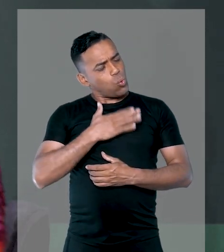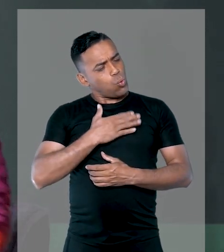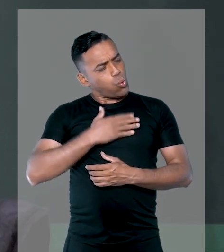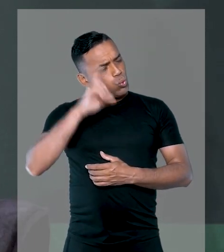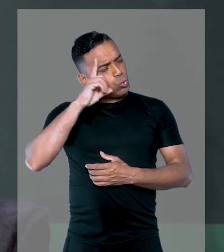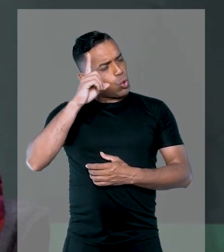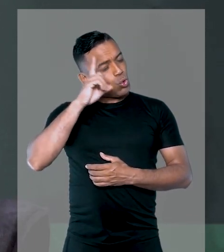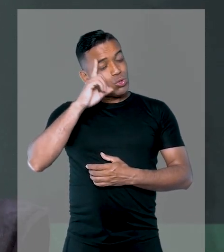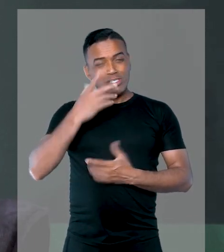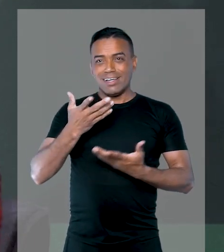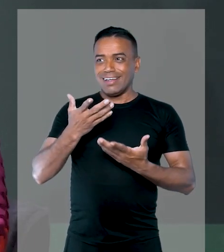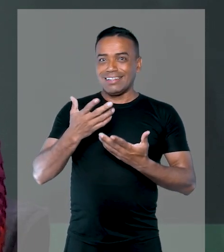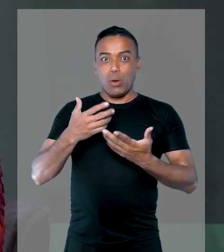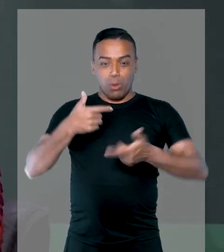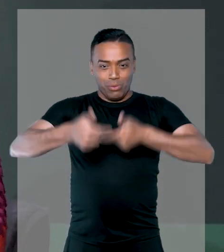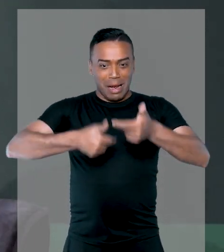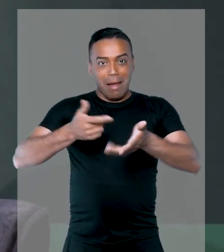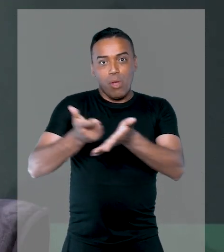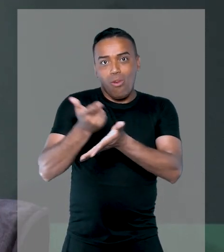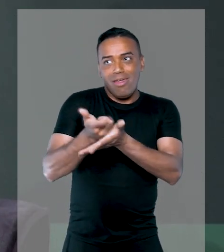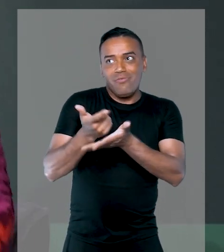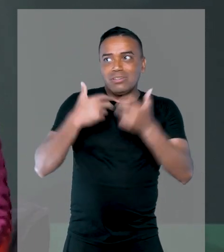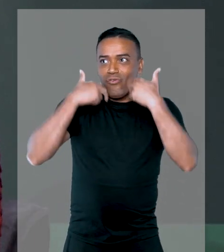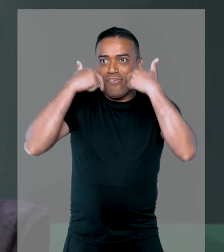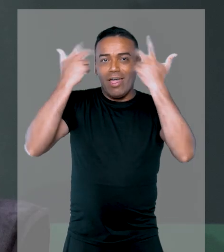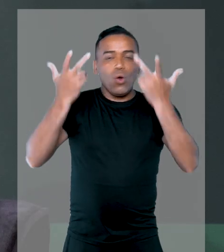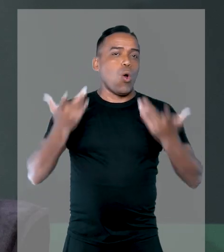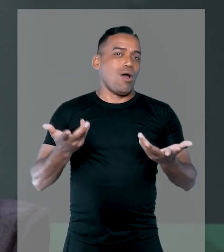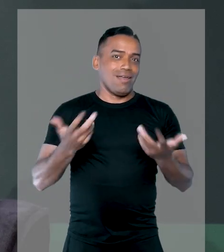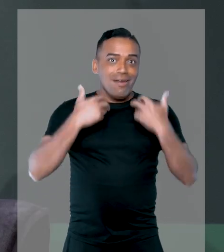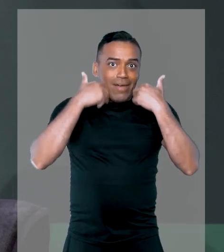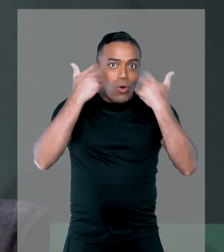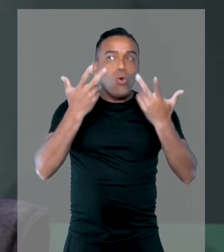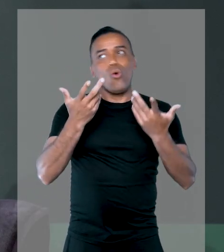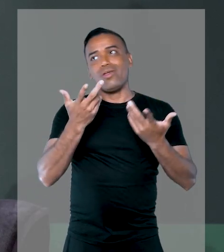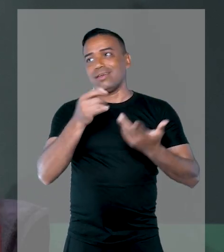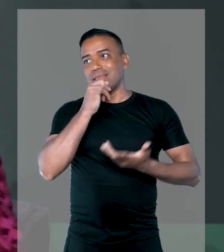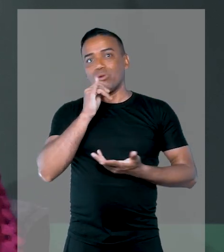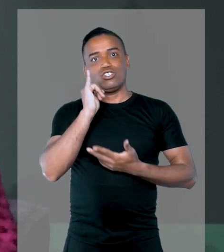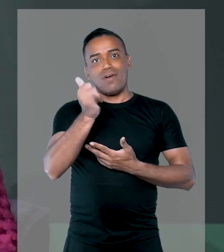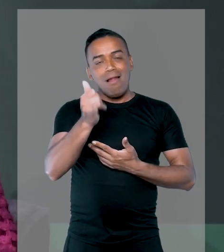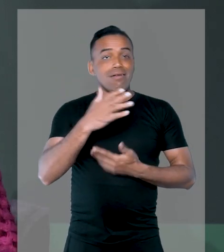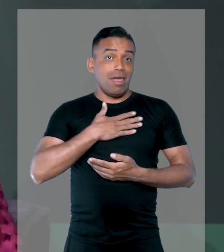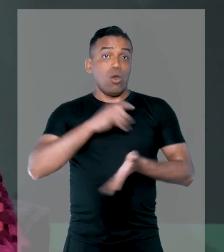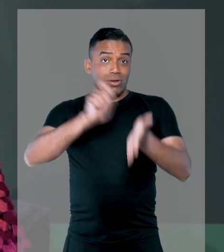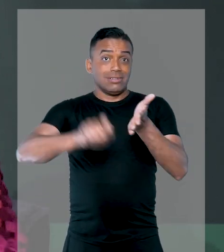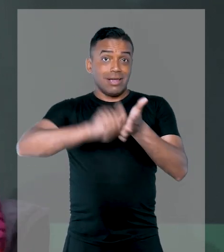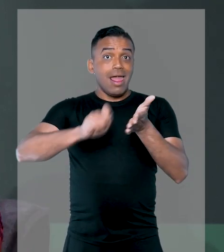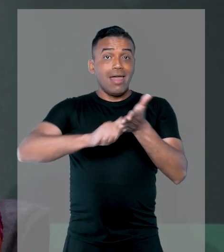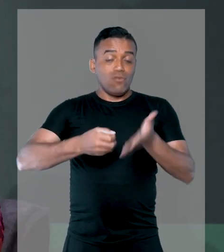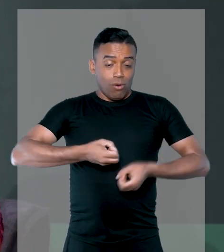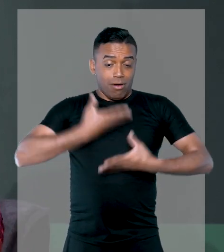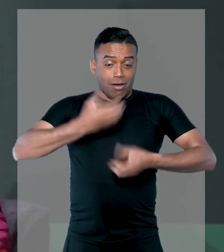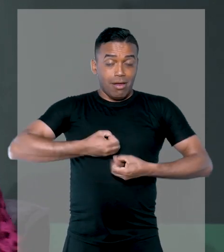do meu trabalho e eu fico com vergonha. Mas às vezes eu tenho um pouco de vergonha de dizer que eu escrevo poesia. Mas eu escrevo poesia e eu escrevo